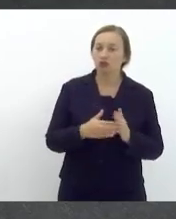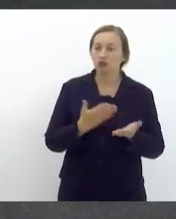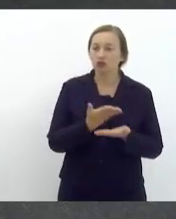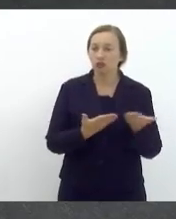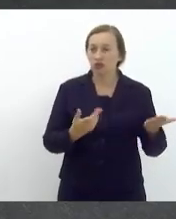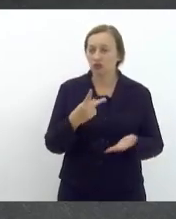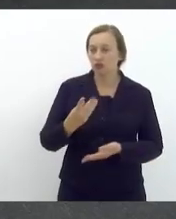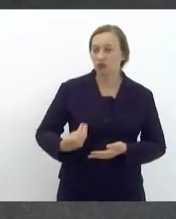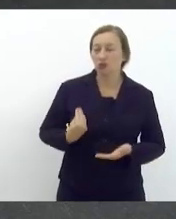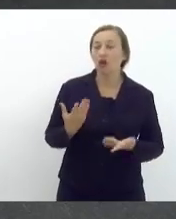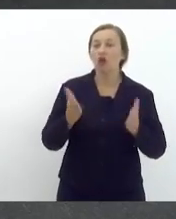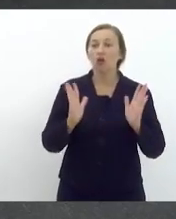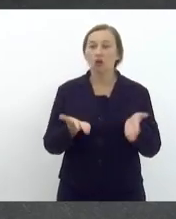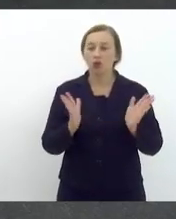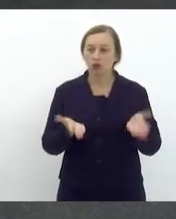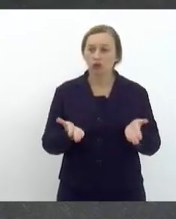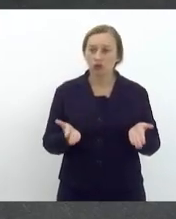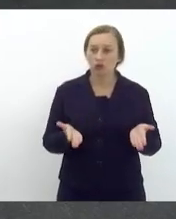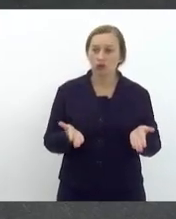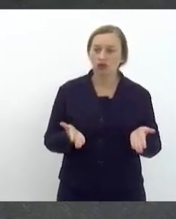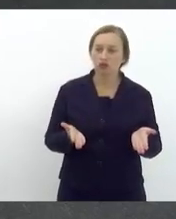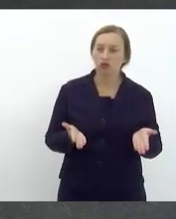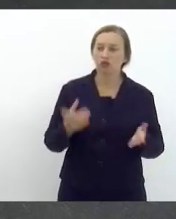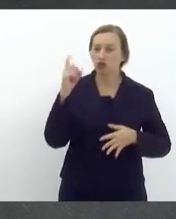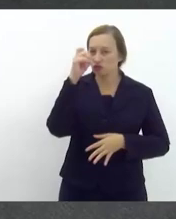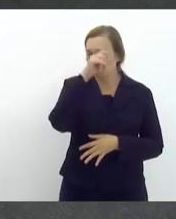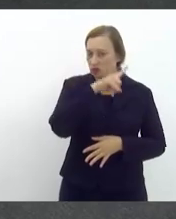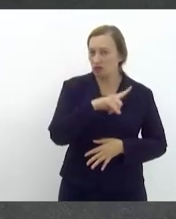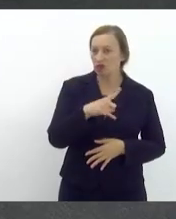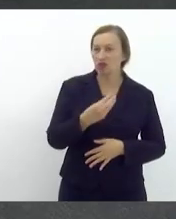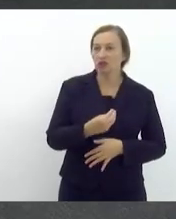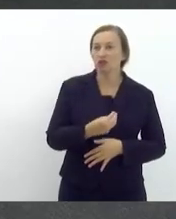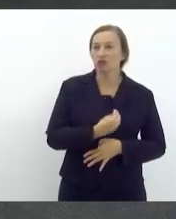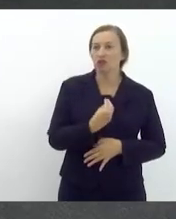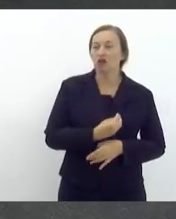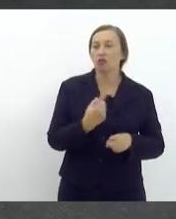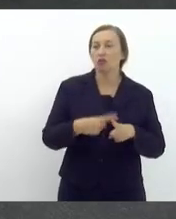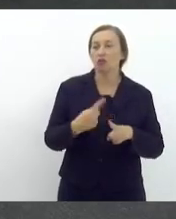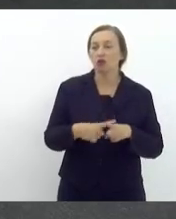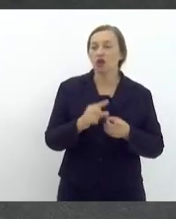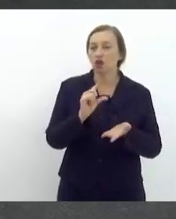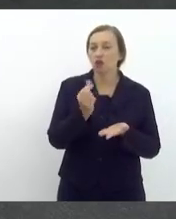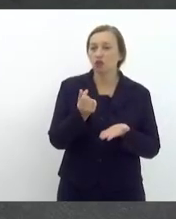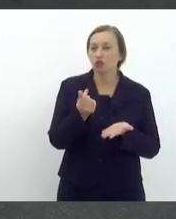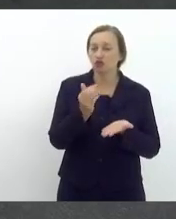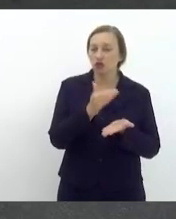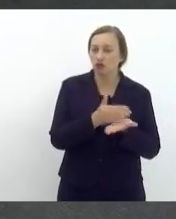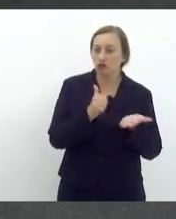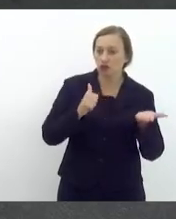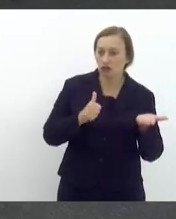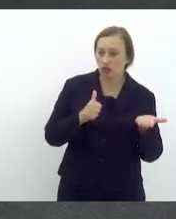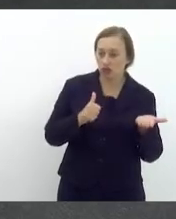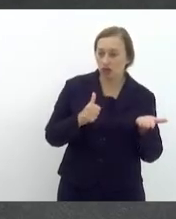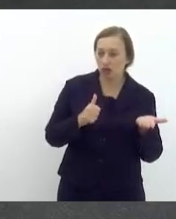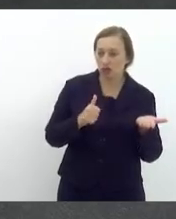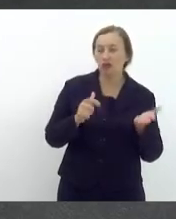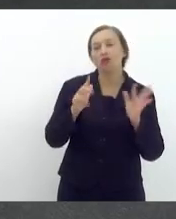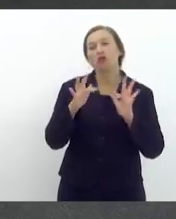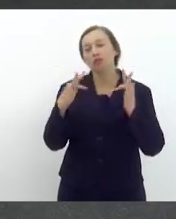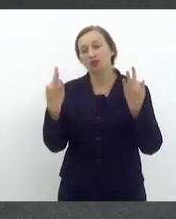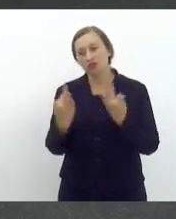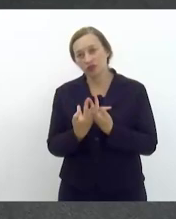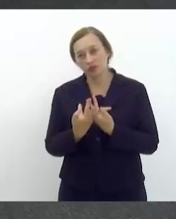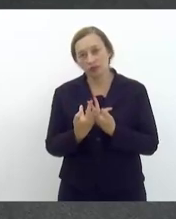seus entes queridos e hoje estão em dificuldades financeiras porque a grana Foi retirada um benefício para essas famílias